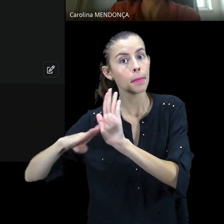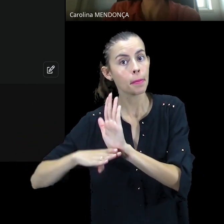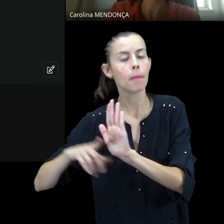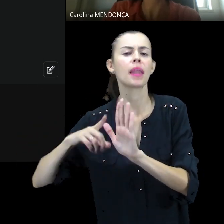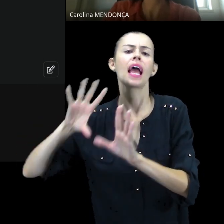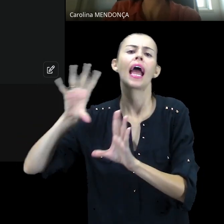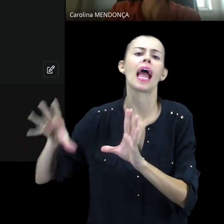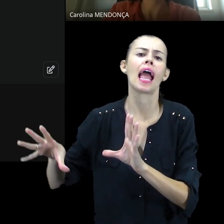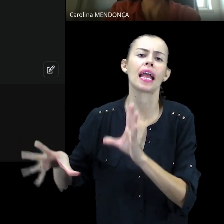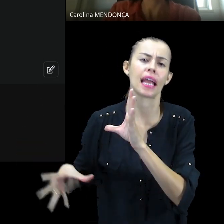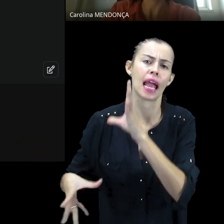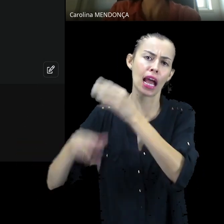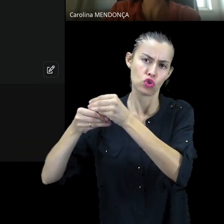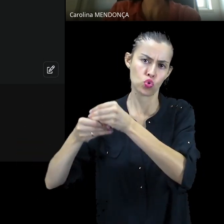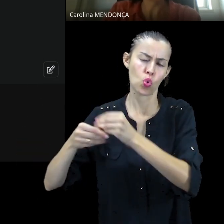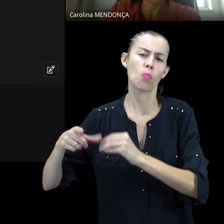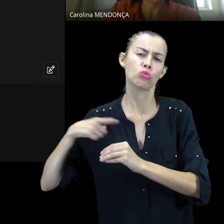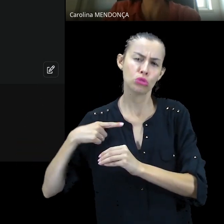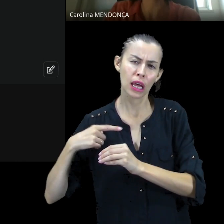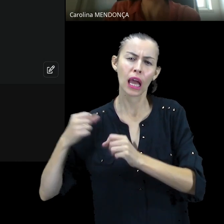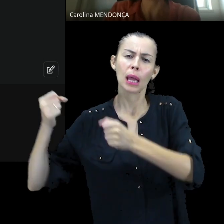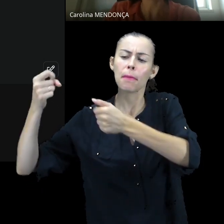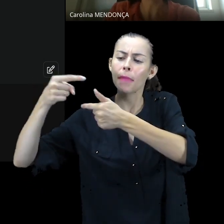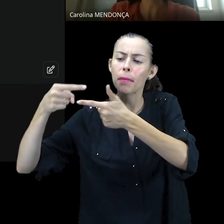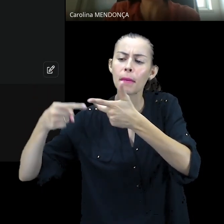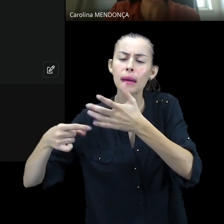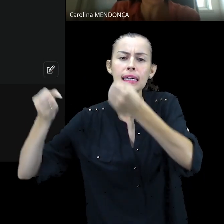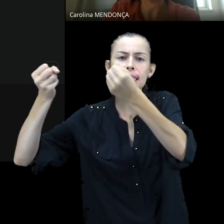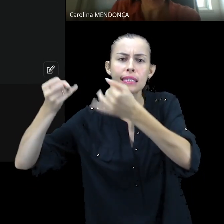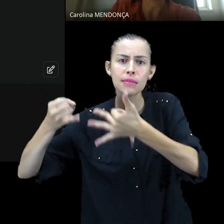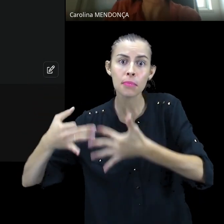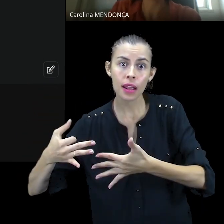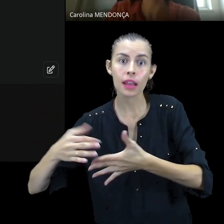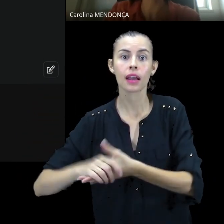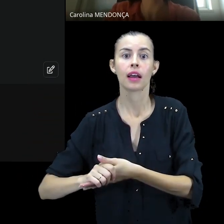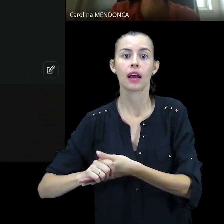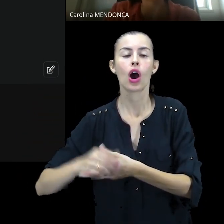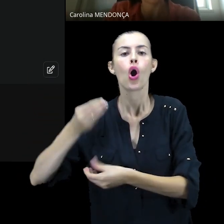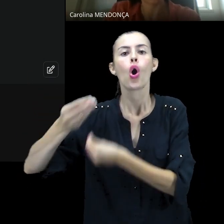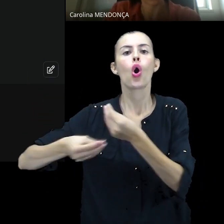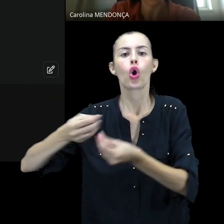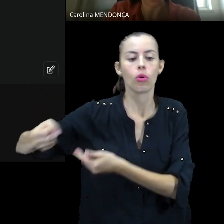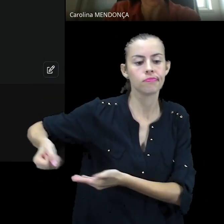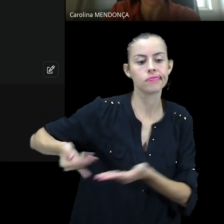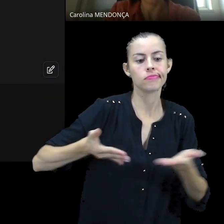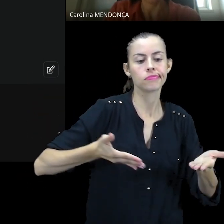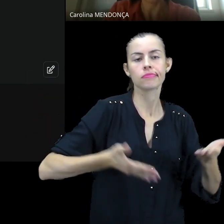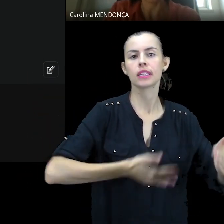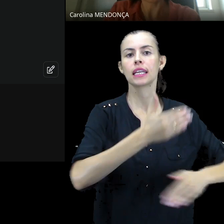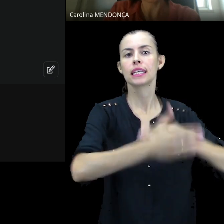tem resoluções mais resumidas, com princípios gerais e dando muita abertura